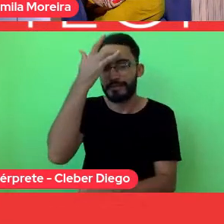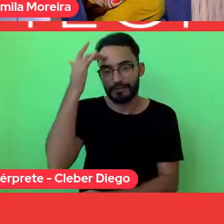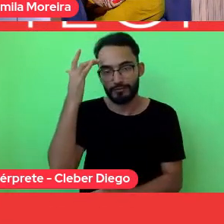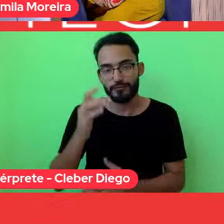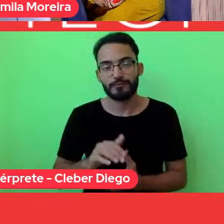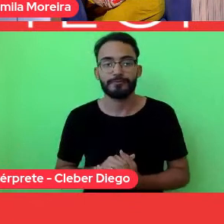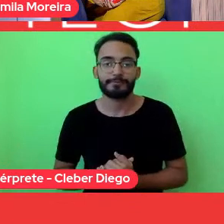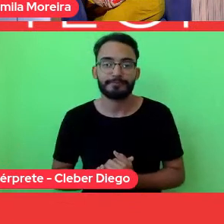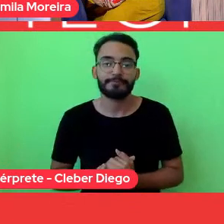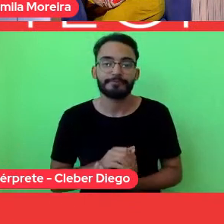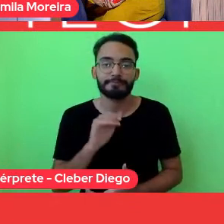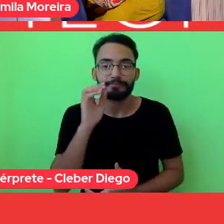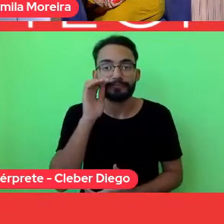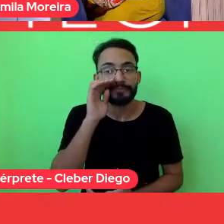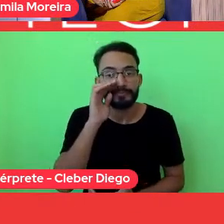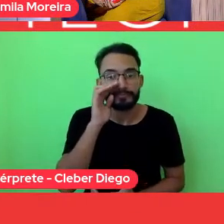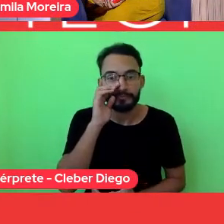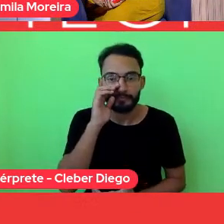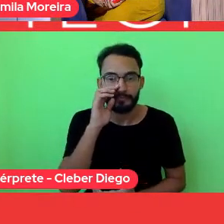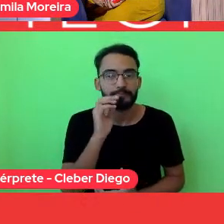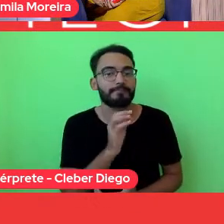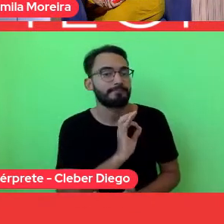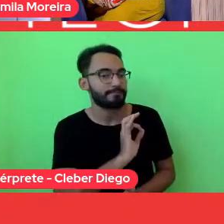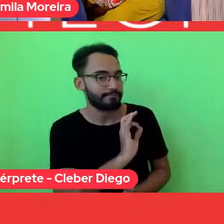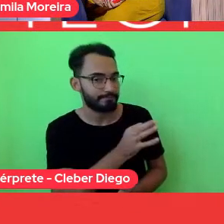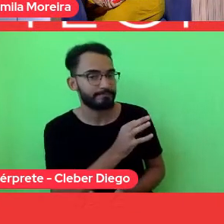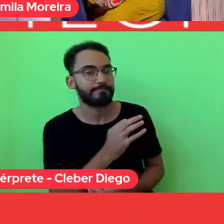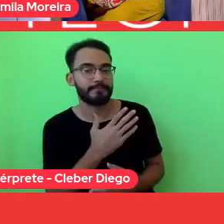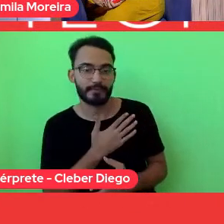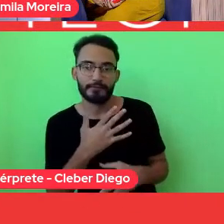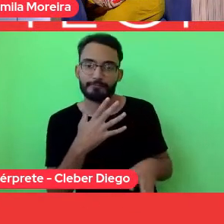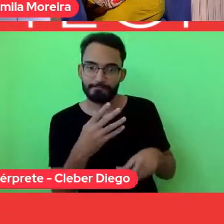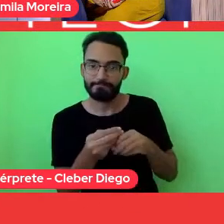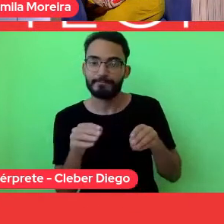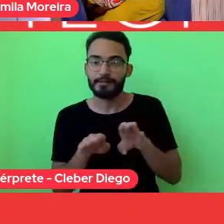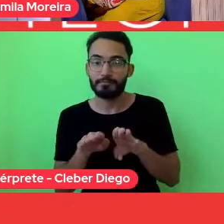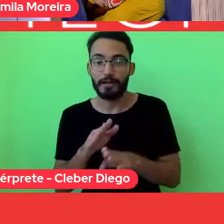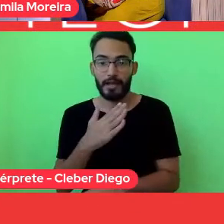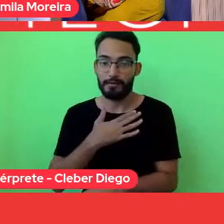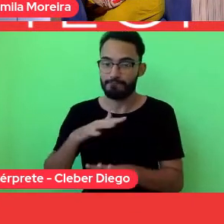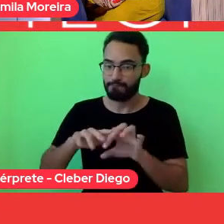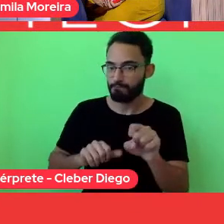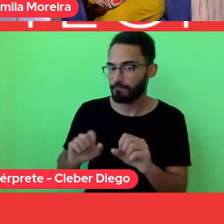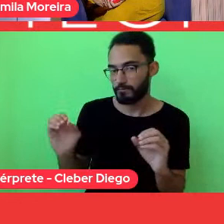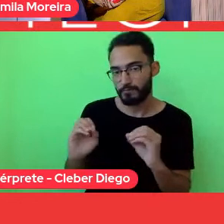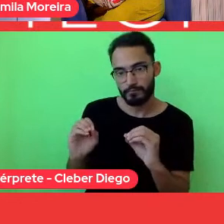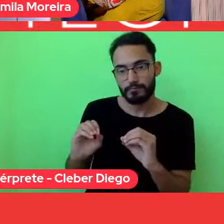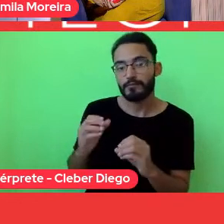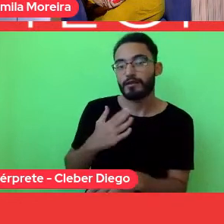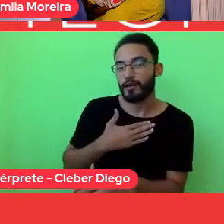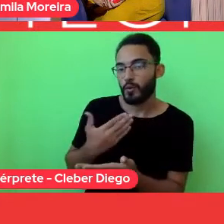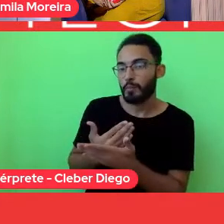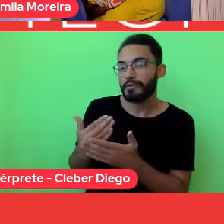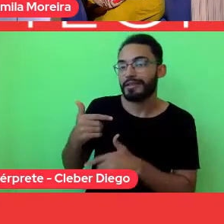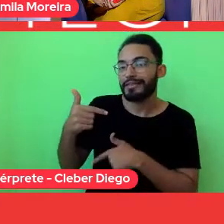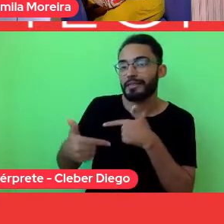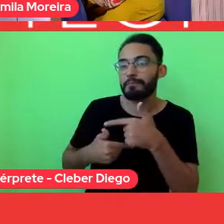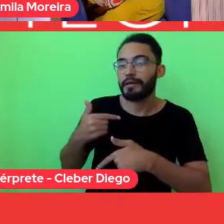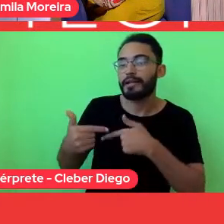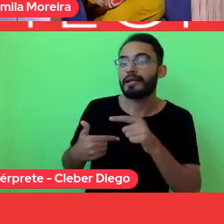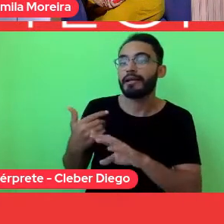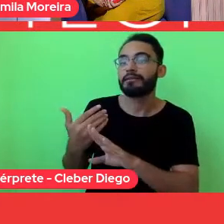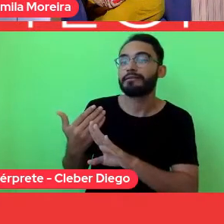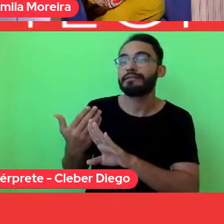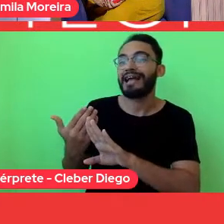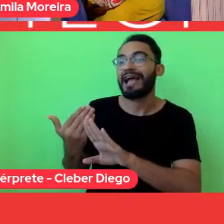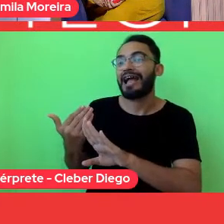E concluindo, assim, do meu ponto de vista, né? Eu não sou formada, eu comecei a trabalhar antes, tipo,